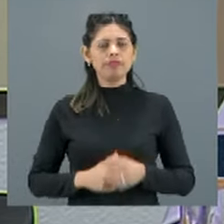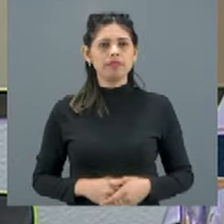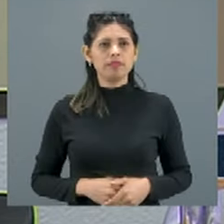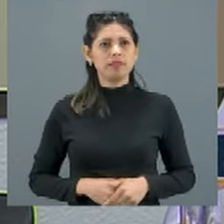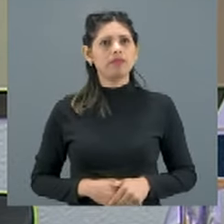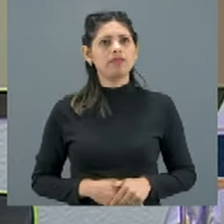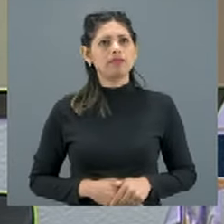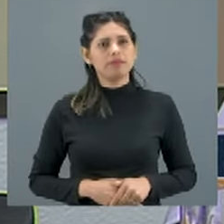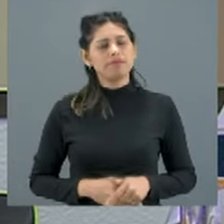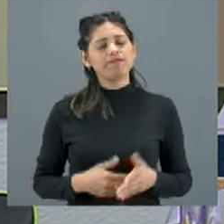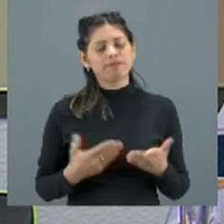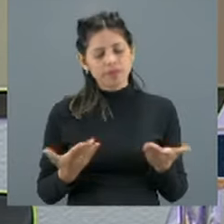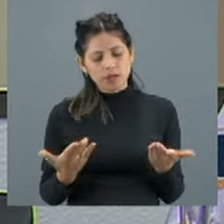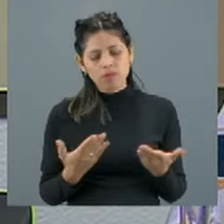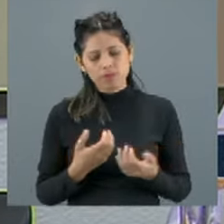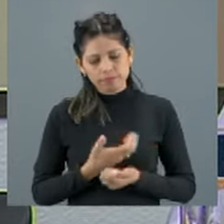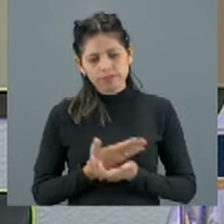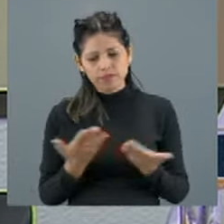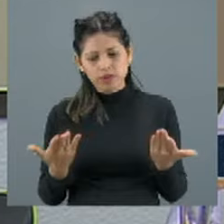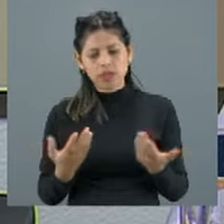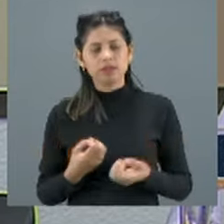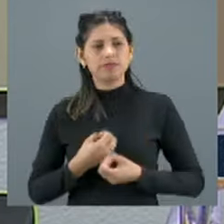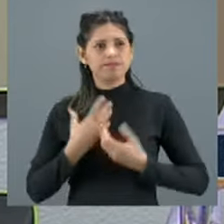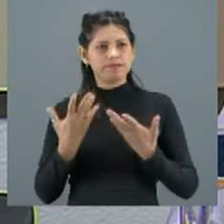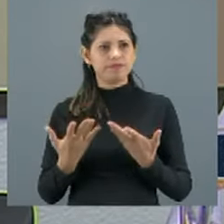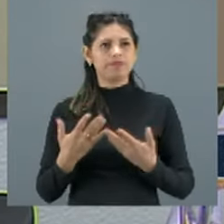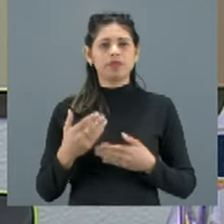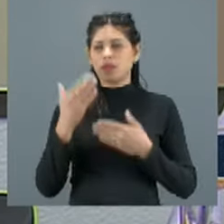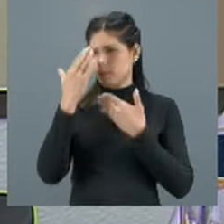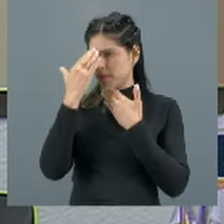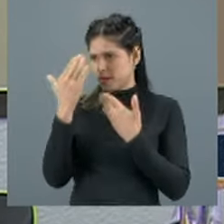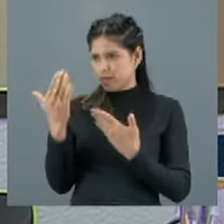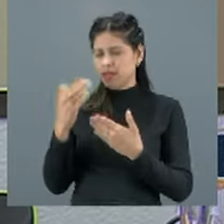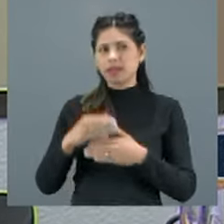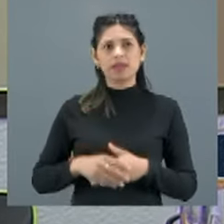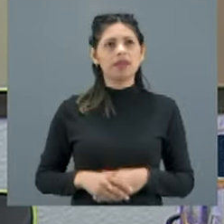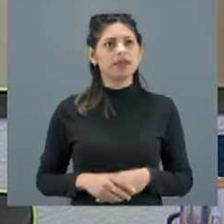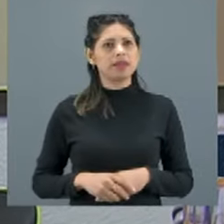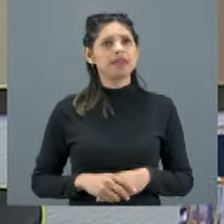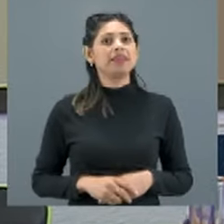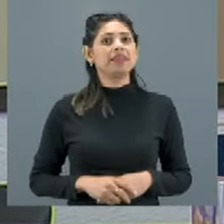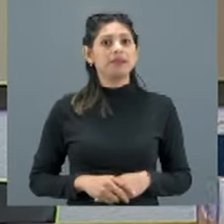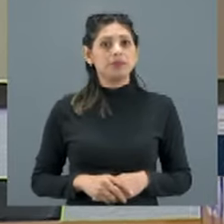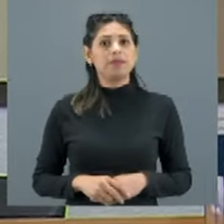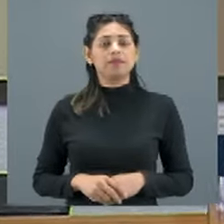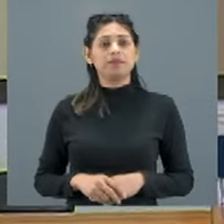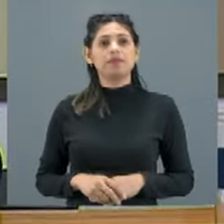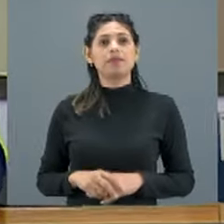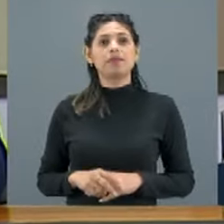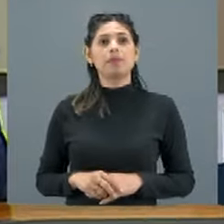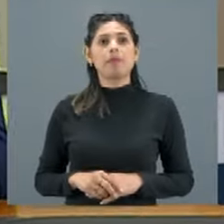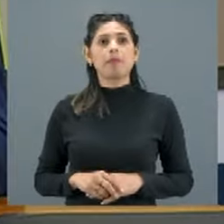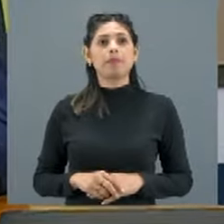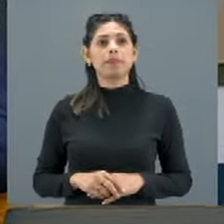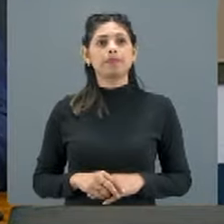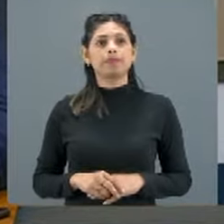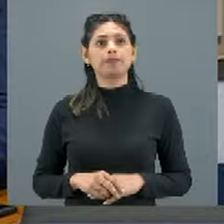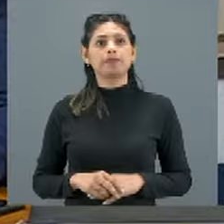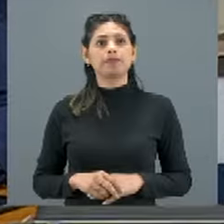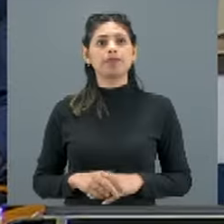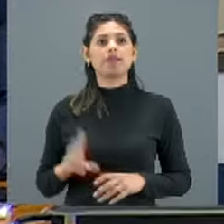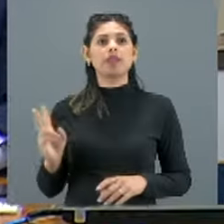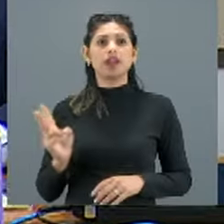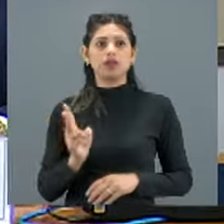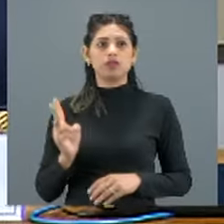Então é isso, senhor Deus. Obrigado, Arnaldo. Ele falou algumas coisas aqui, eu queria fazer observação, já